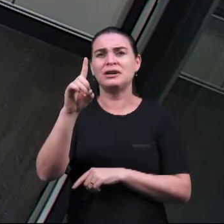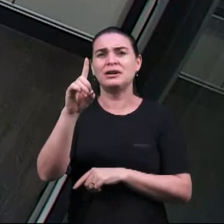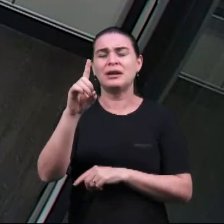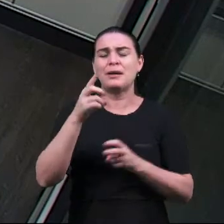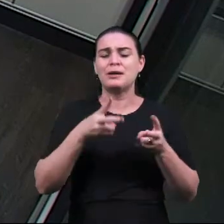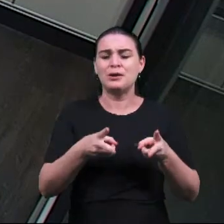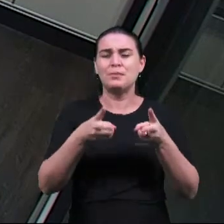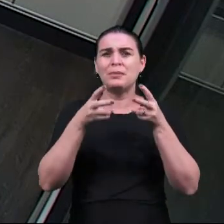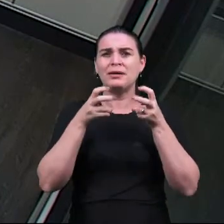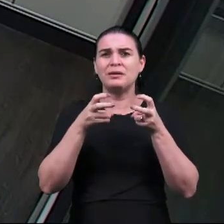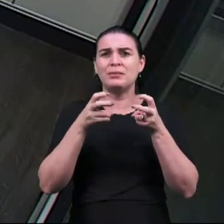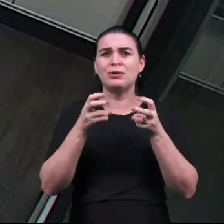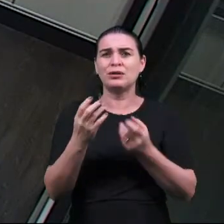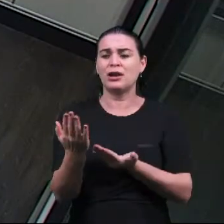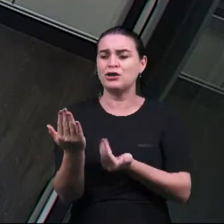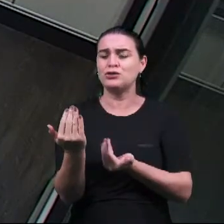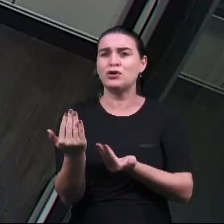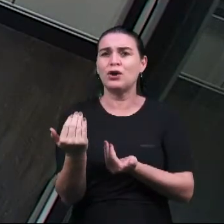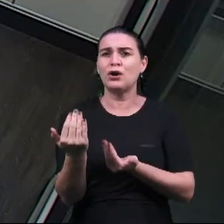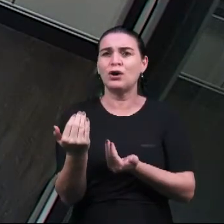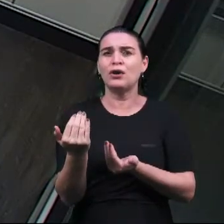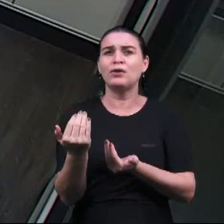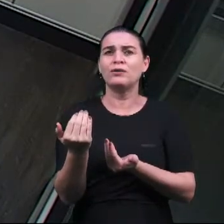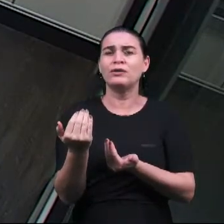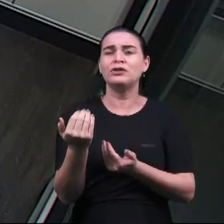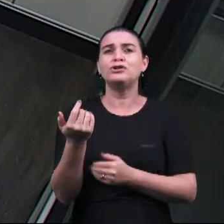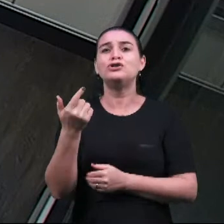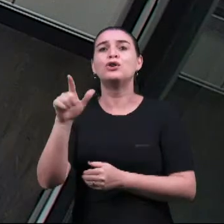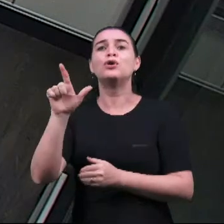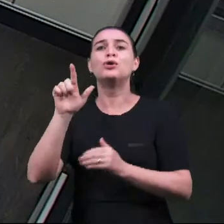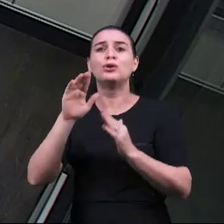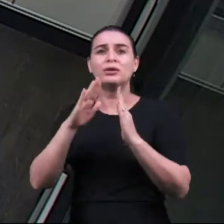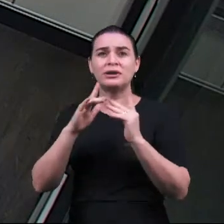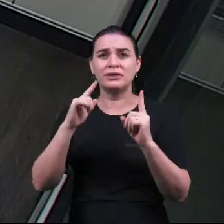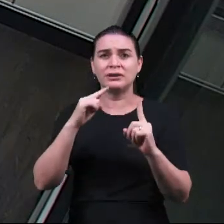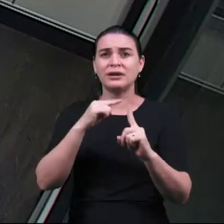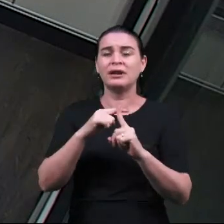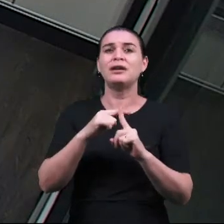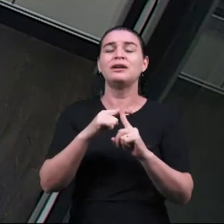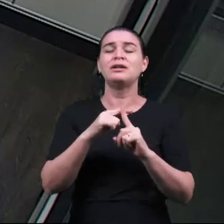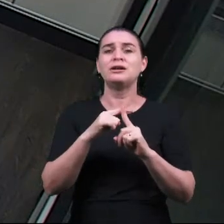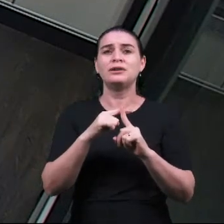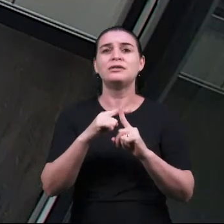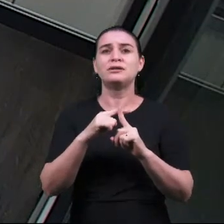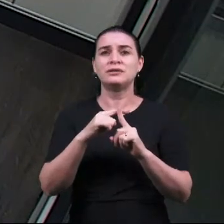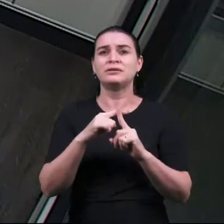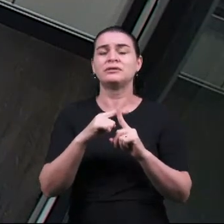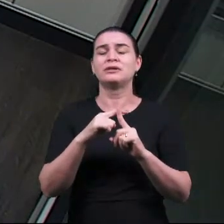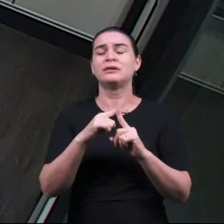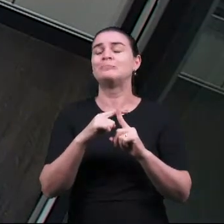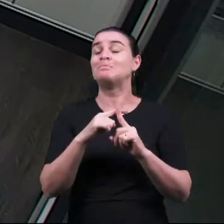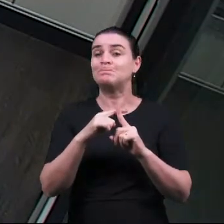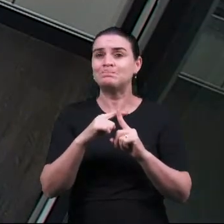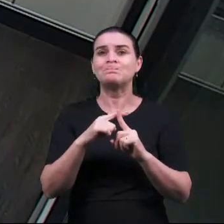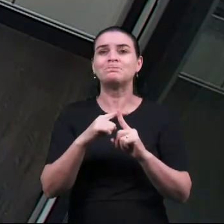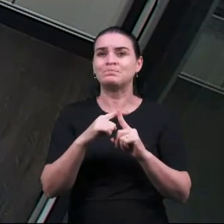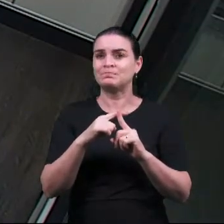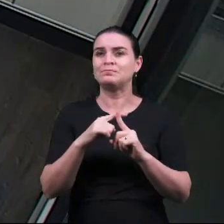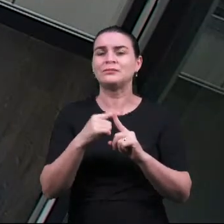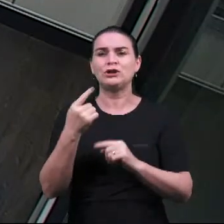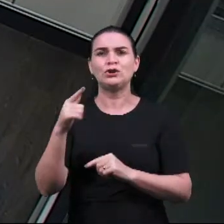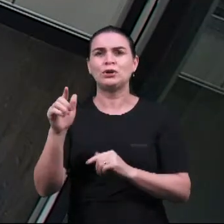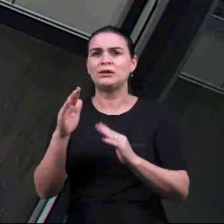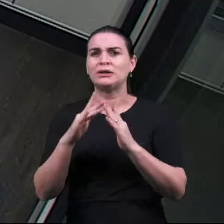Kleber, que tá indo jovens até... Sim, de outras tá aparecendo, tá uma coisa impressionante. Então esse dia